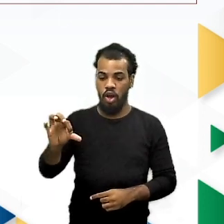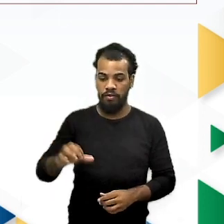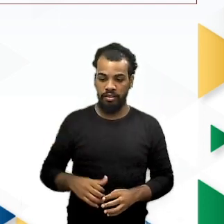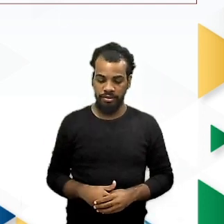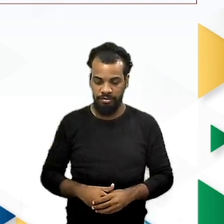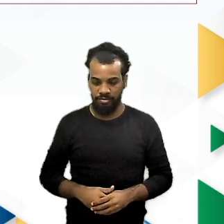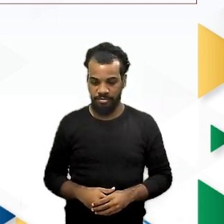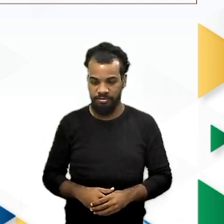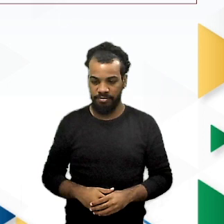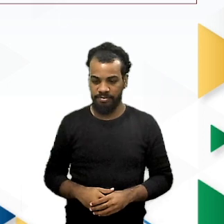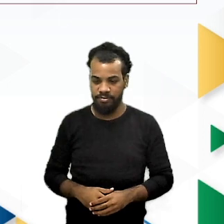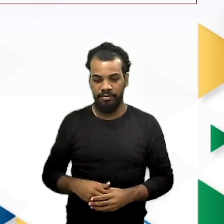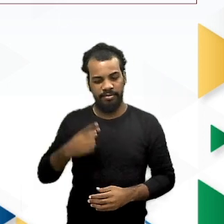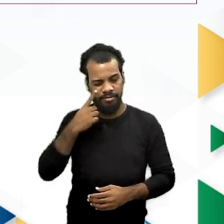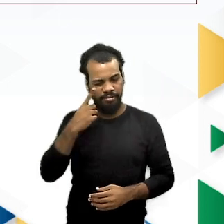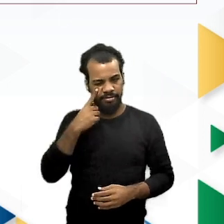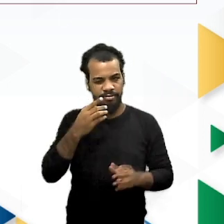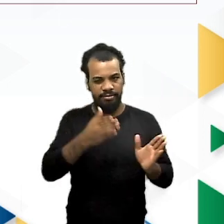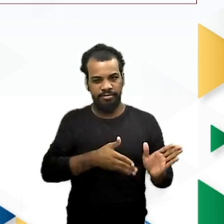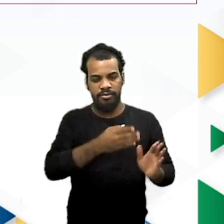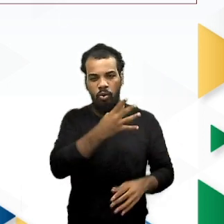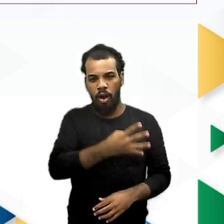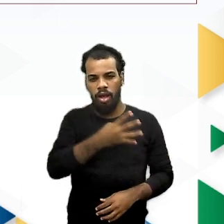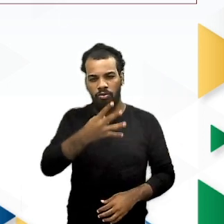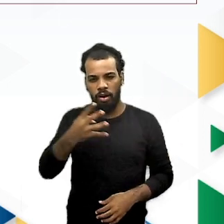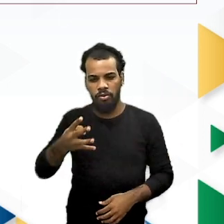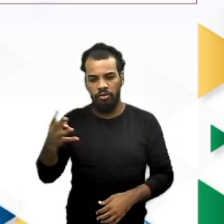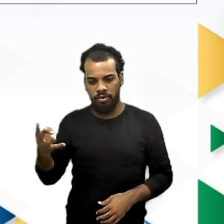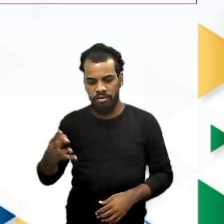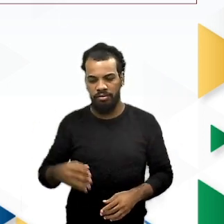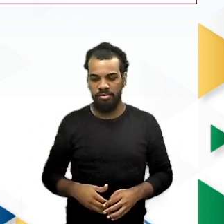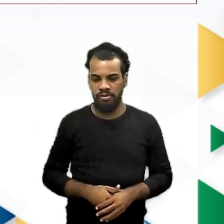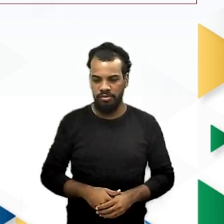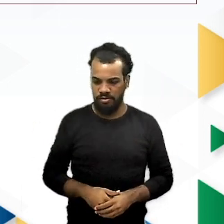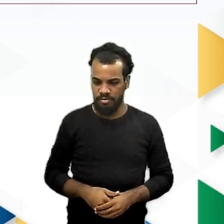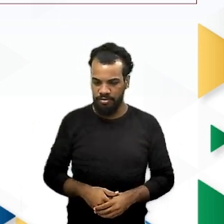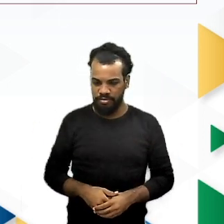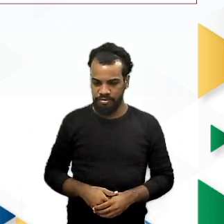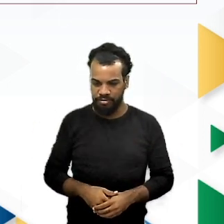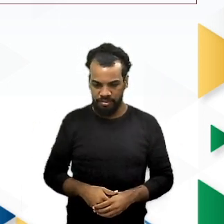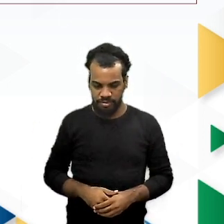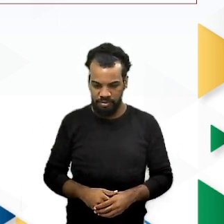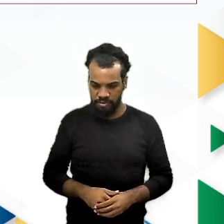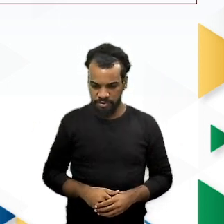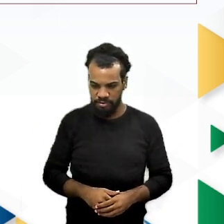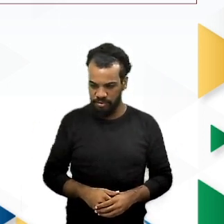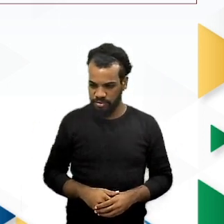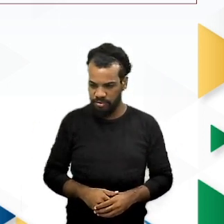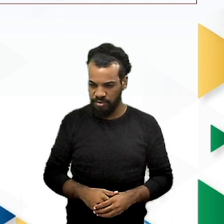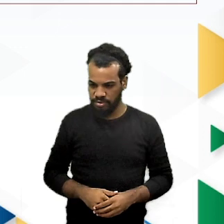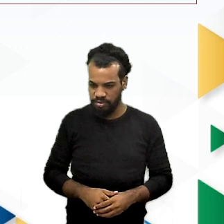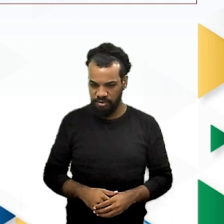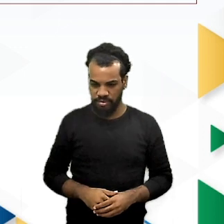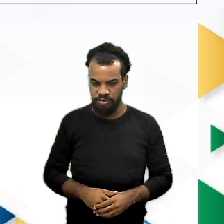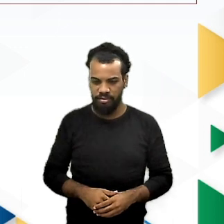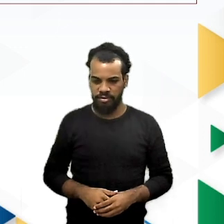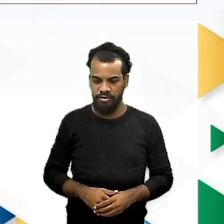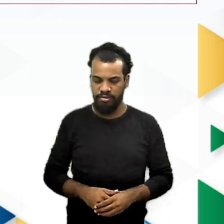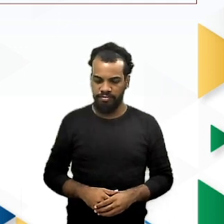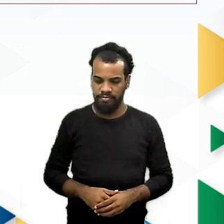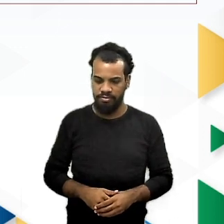até aí? Percebeu que está aumentando de 4 em 4? Ó, de 1 para 5 dá 4, de 5 para 9 dá 4. Tá vendo que há uma